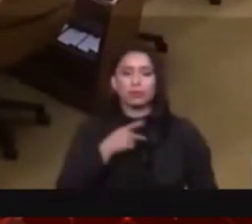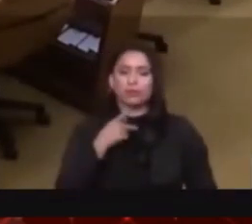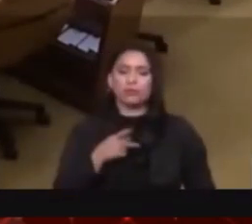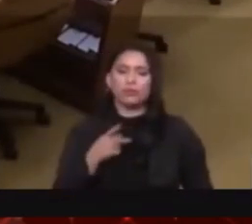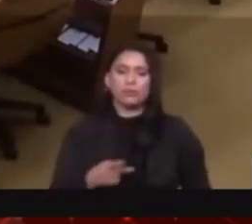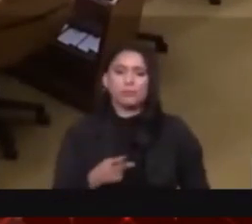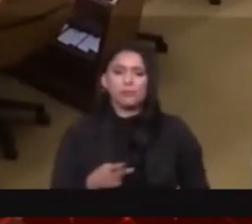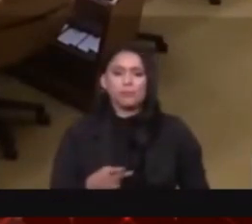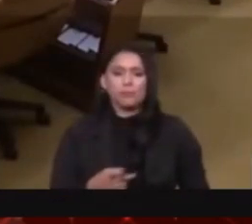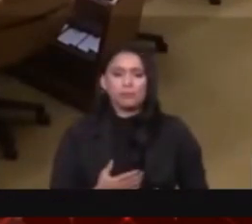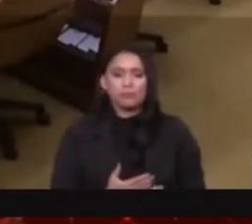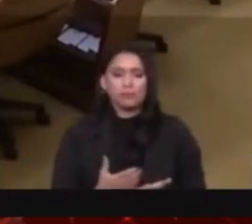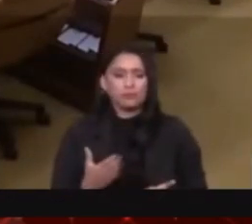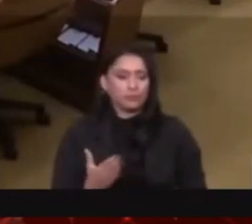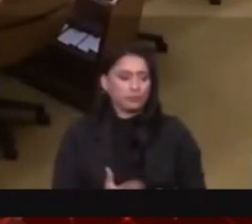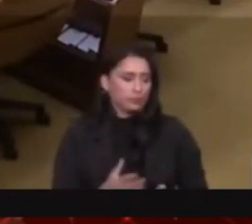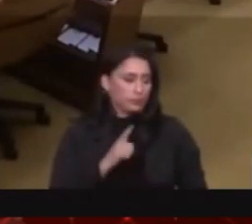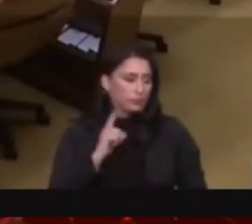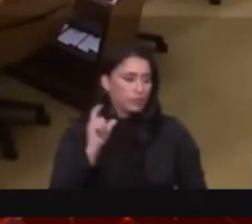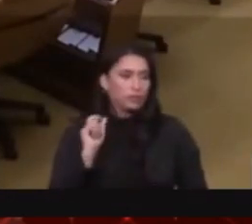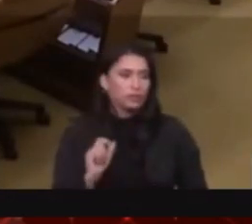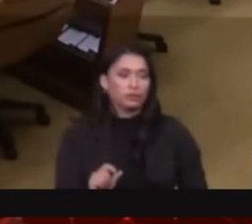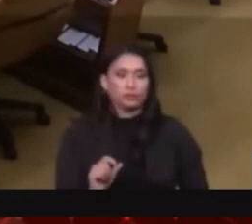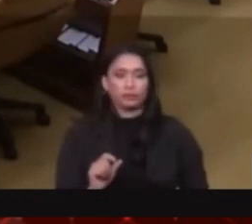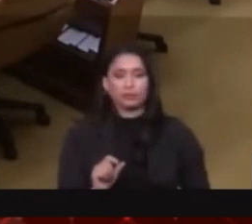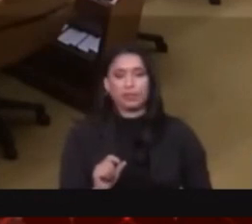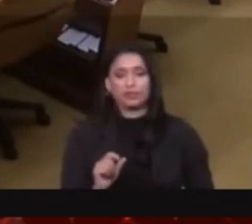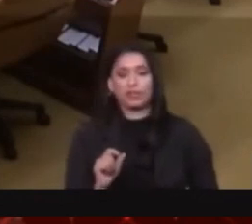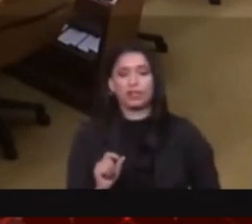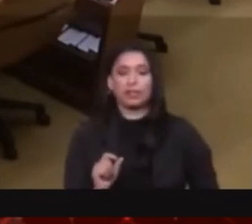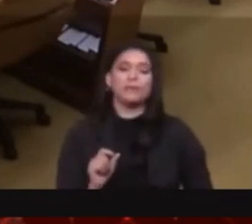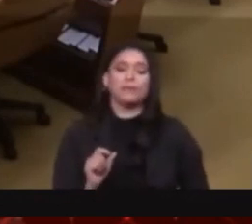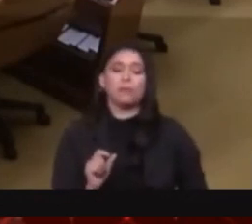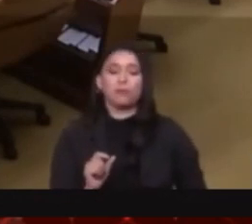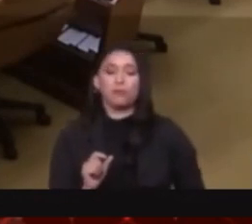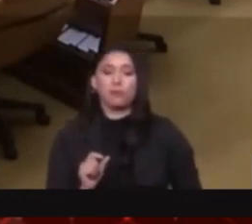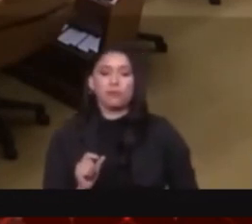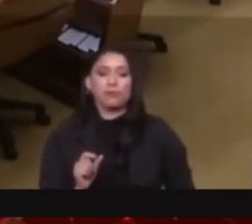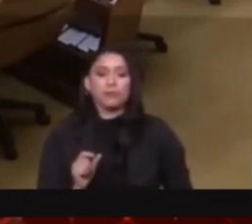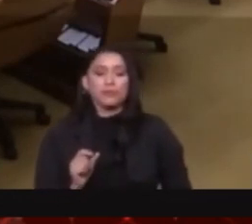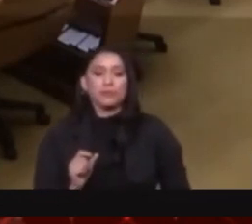julgamento, a proposta do meu voto era 100 gramas.